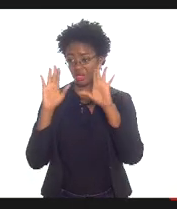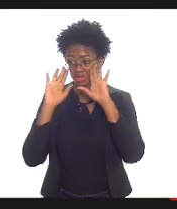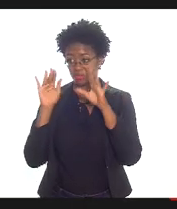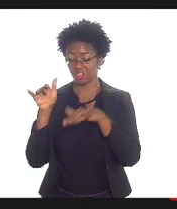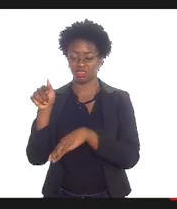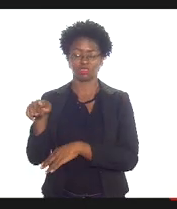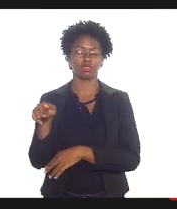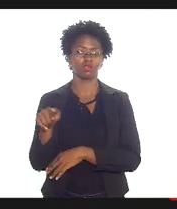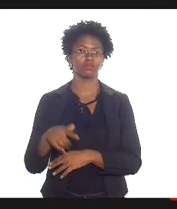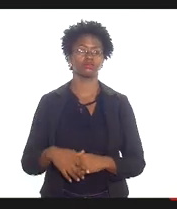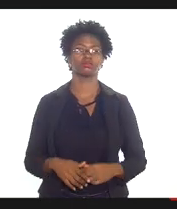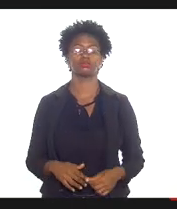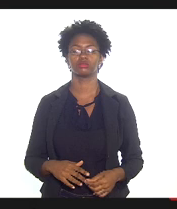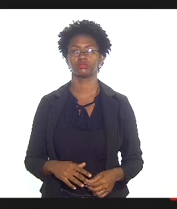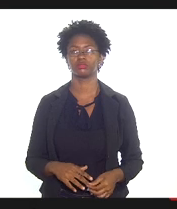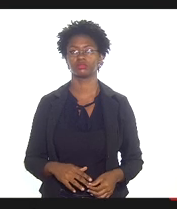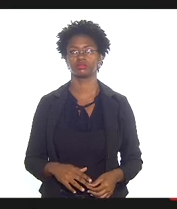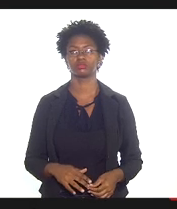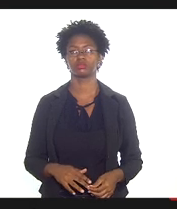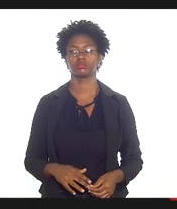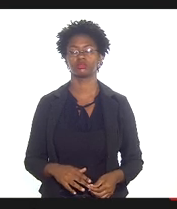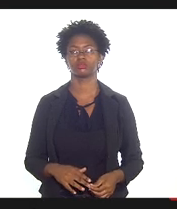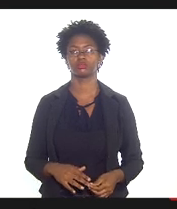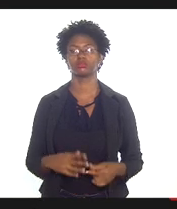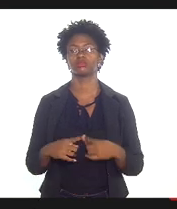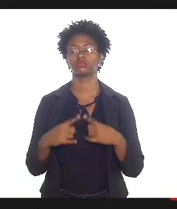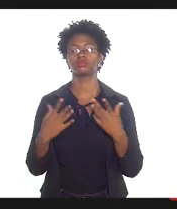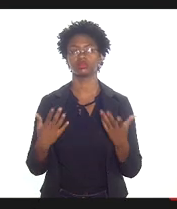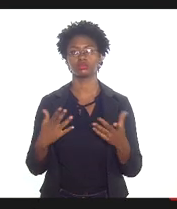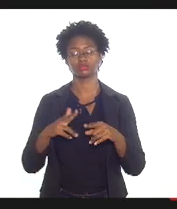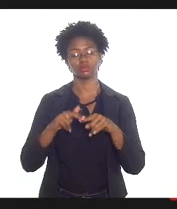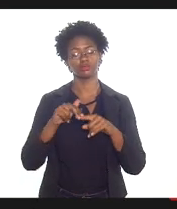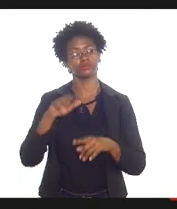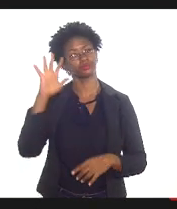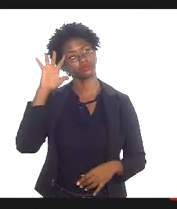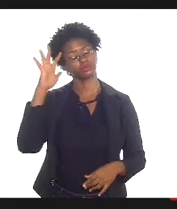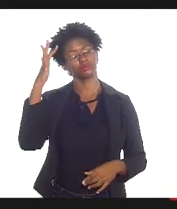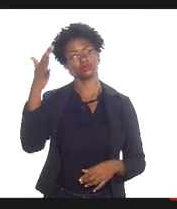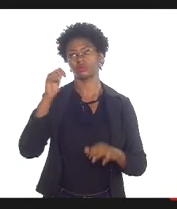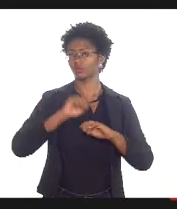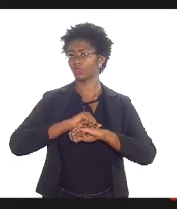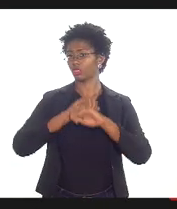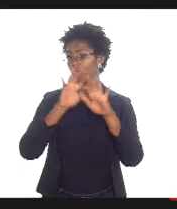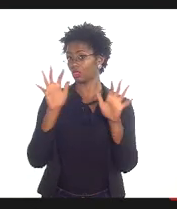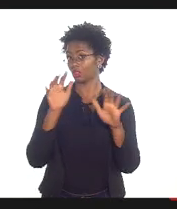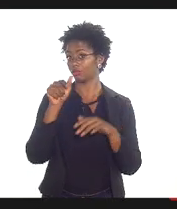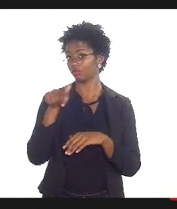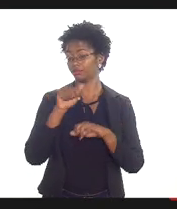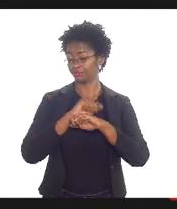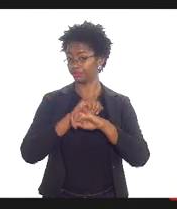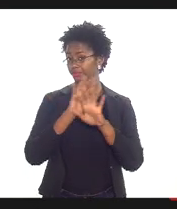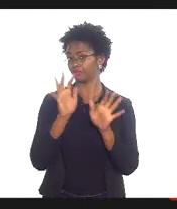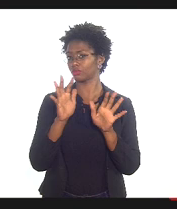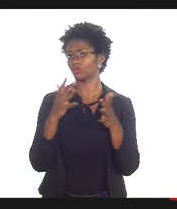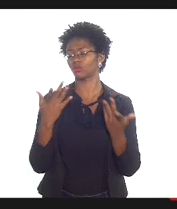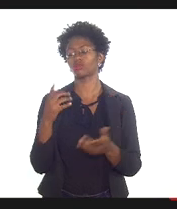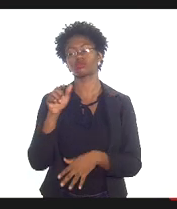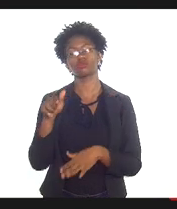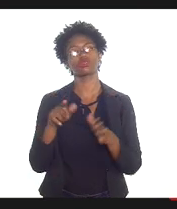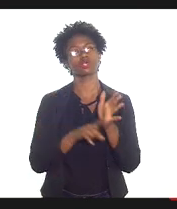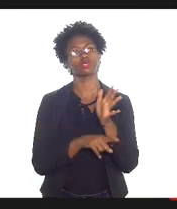específica, né? Porque a resolução é muito clara. Você